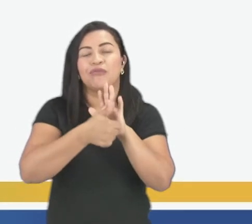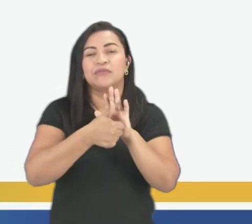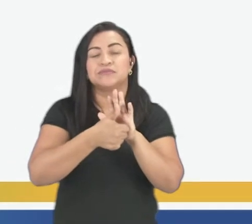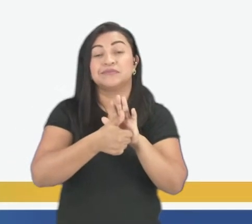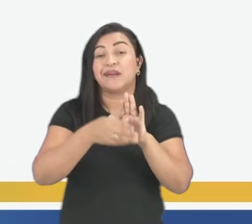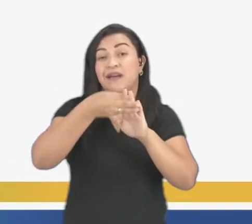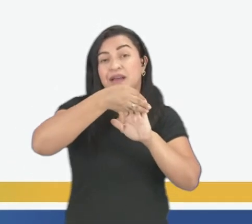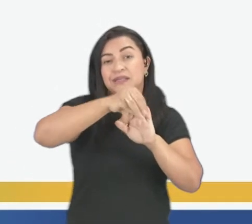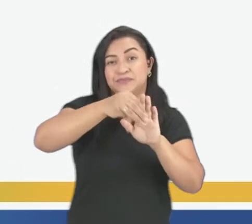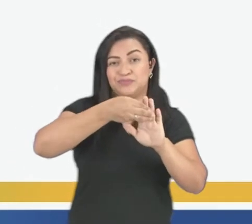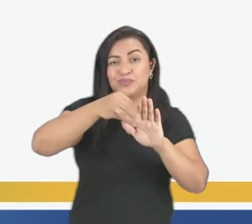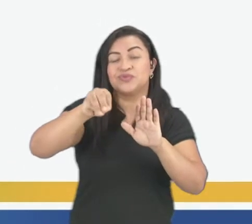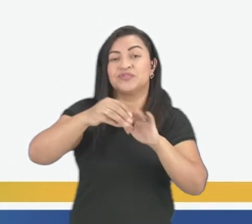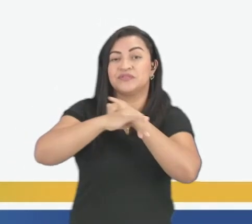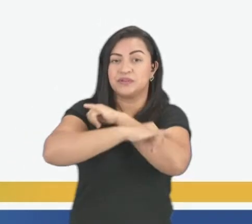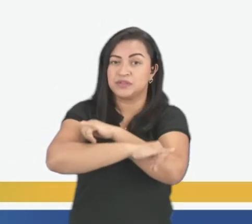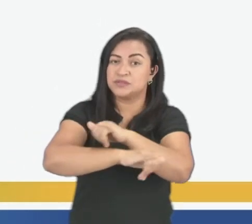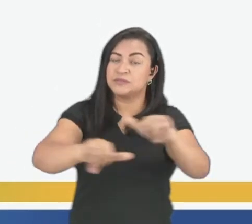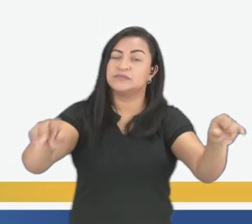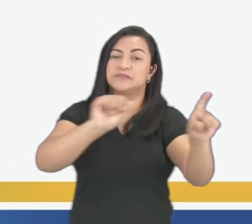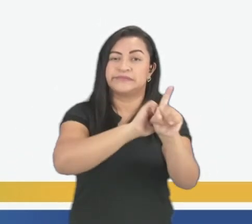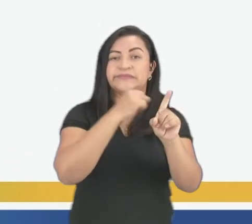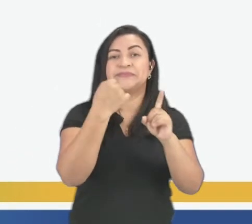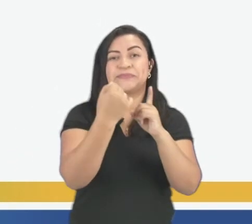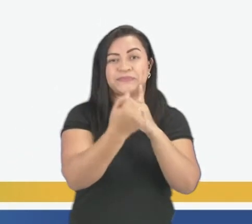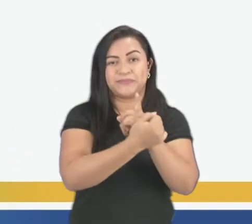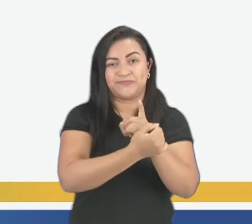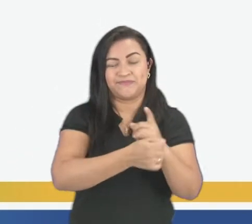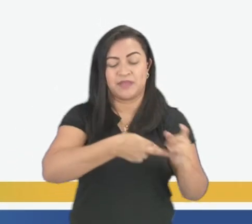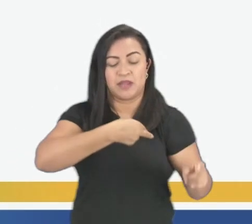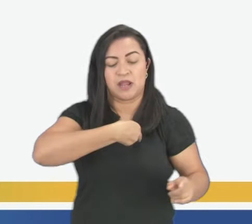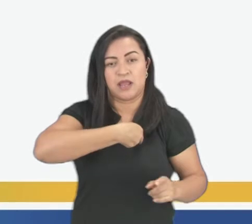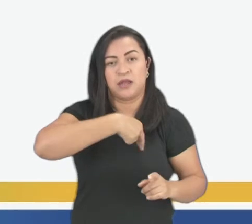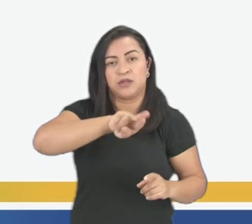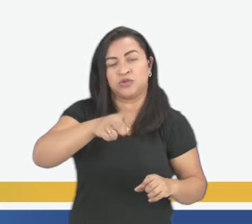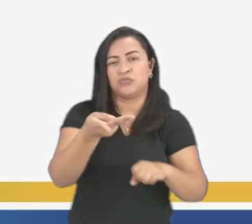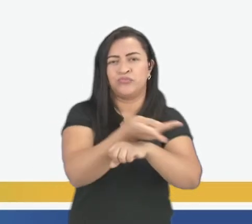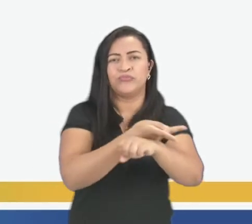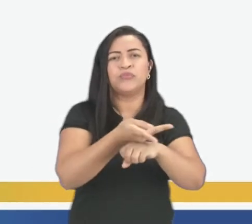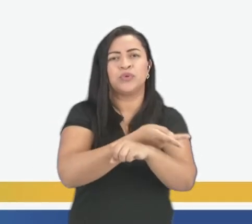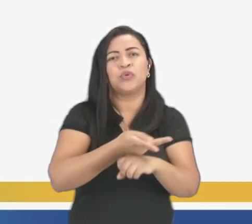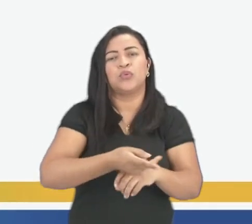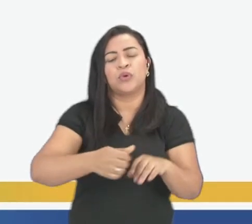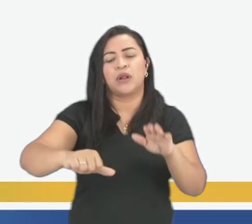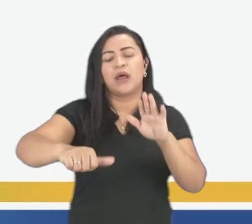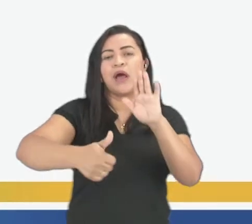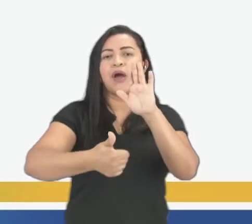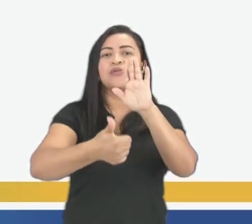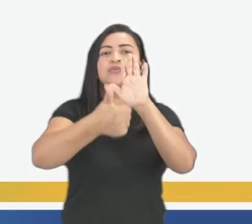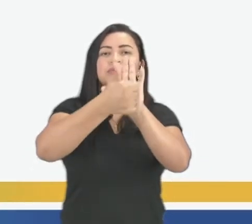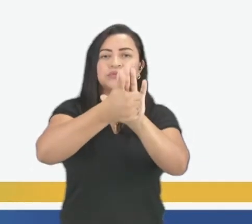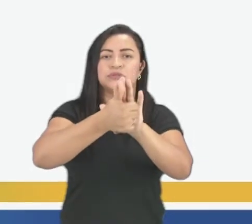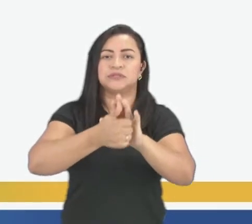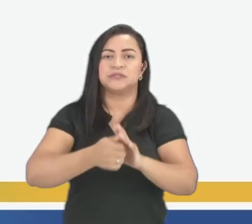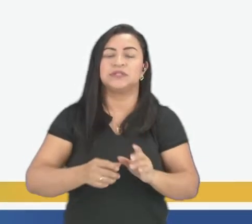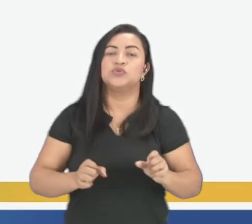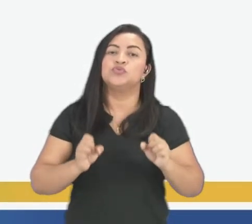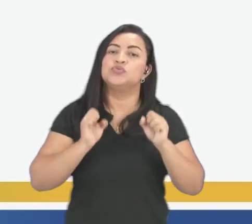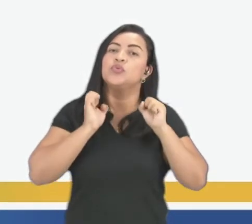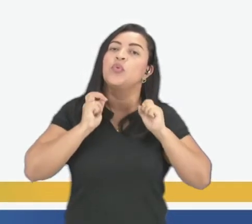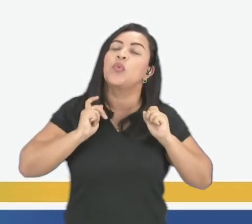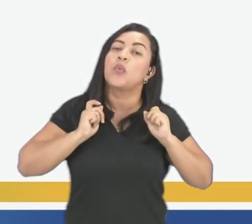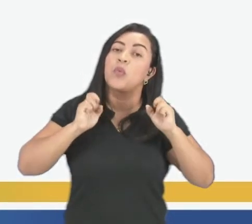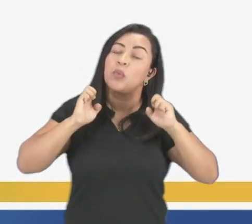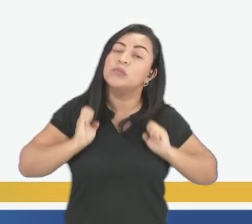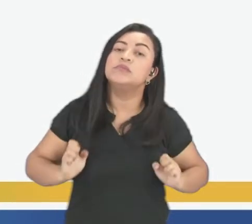vai expor isso à sociedade. Na religião, busca por influência positiva na ordem social. Sempre a religião ela